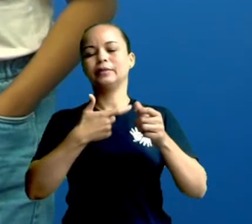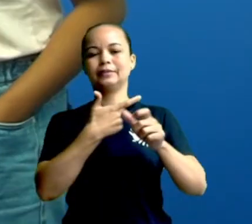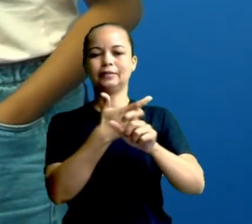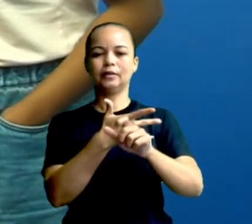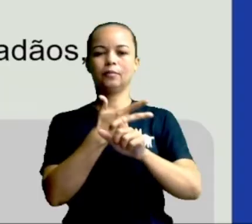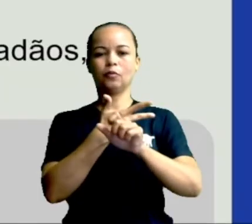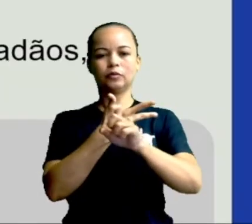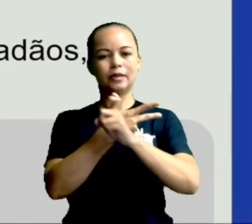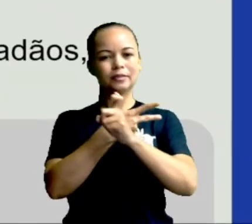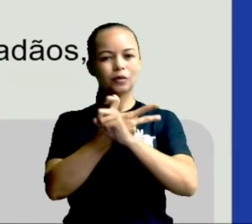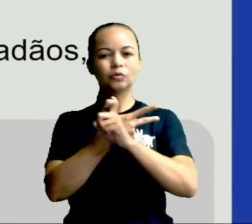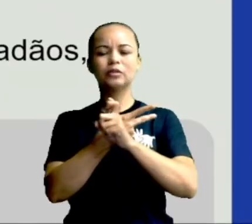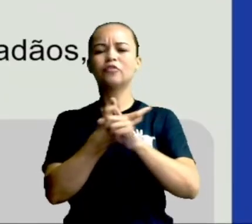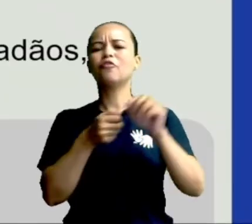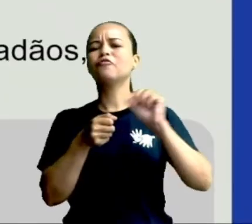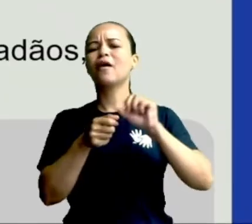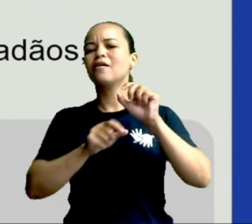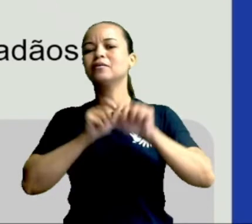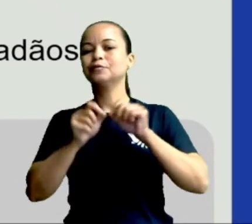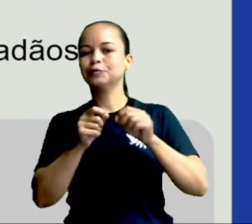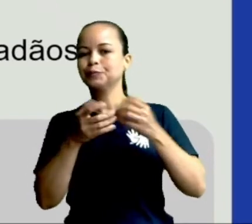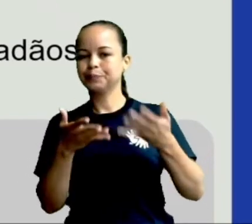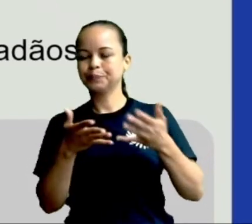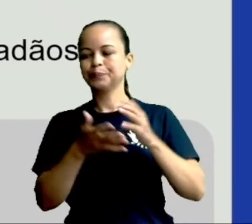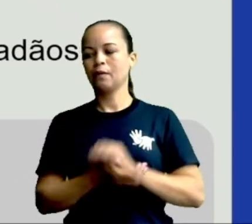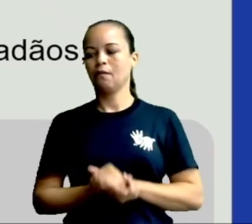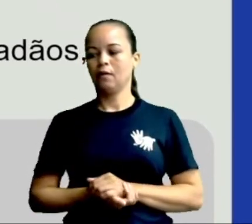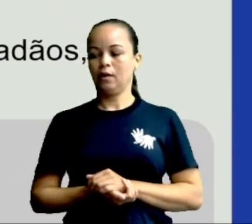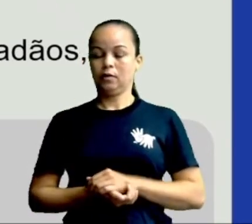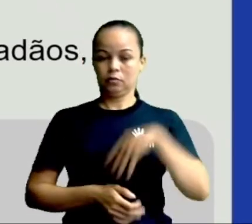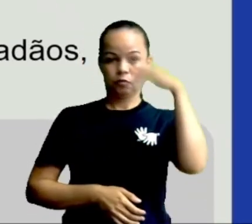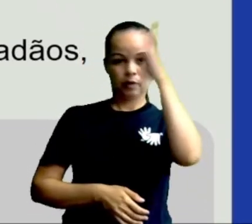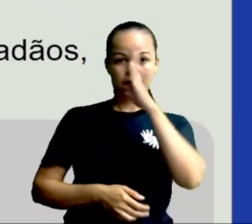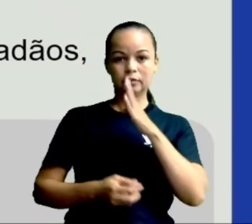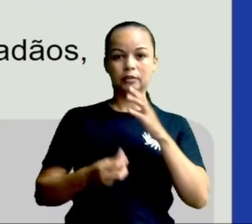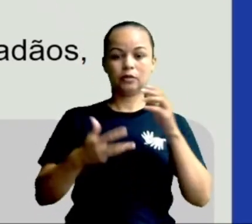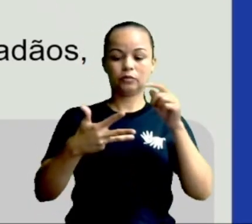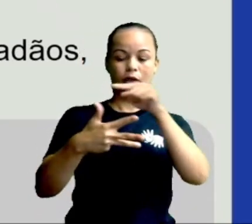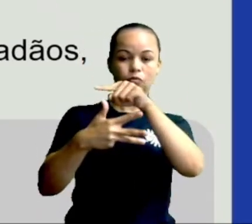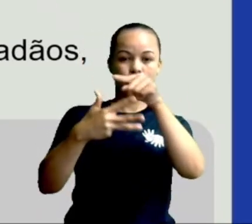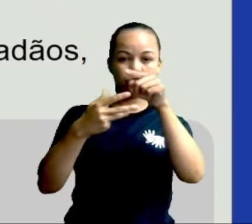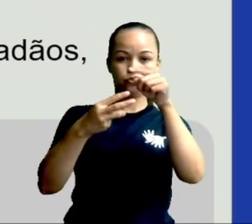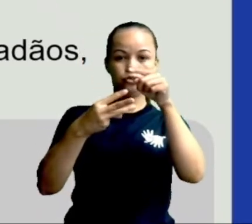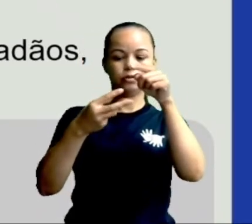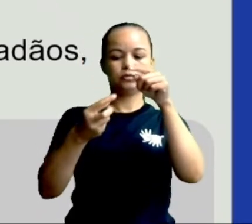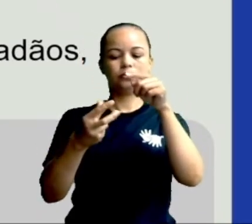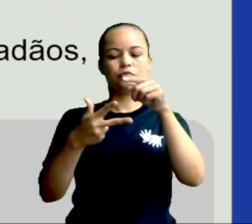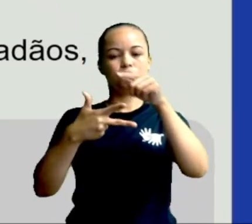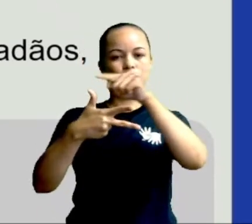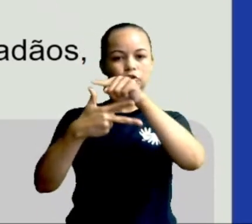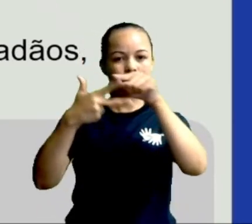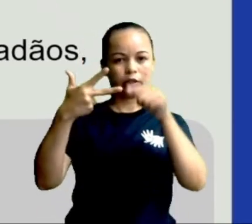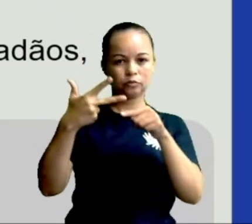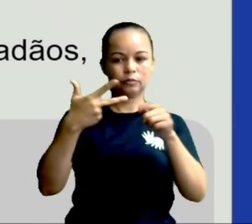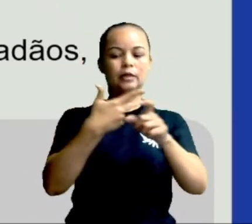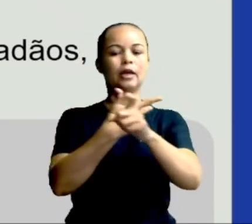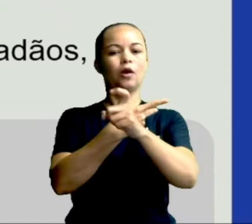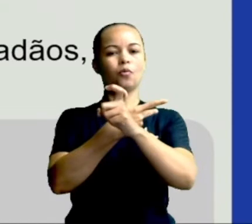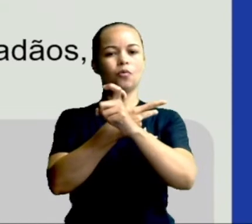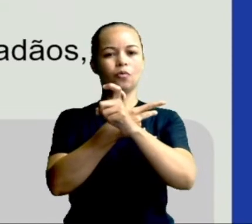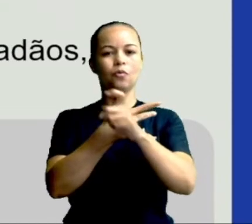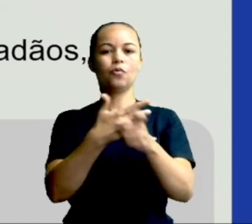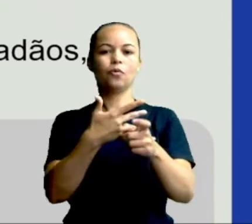faz né então no Brasil ato Três Poderes independentes e relacionados o